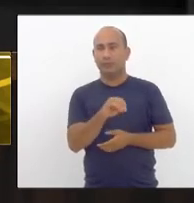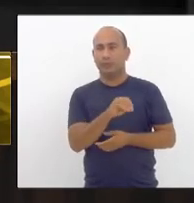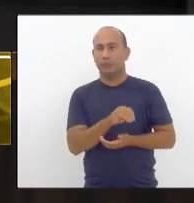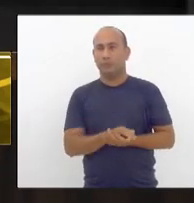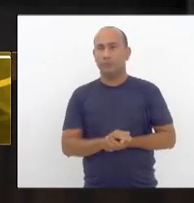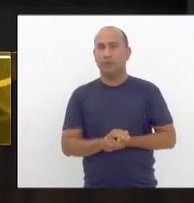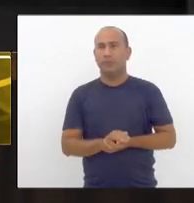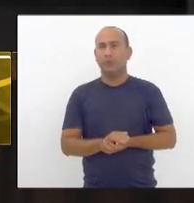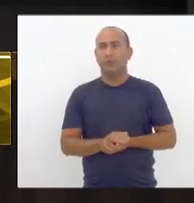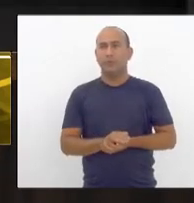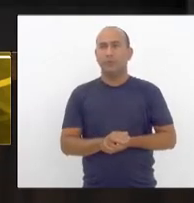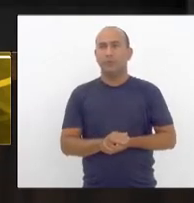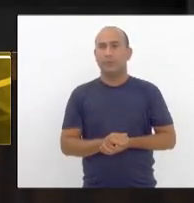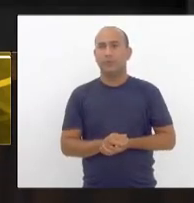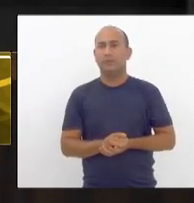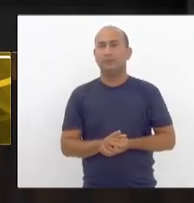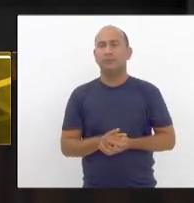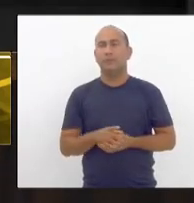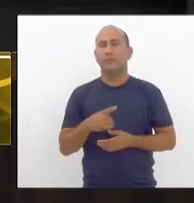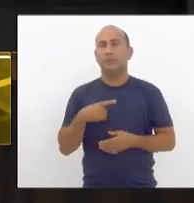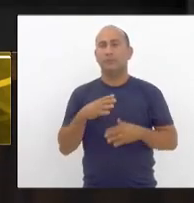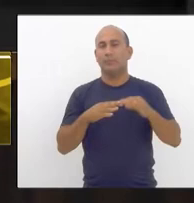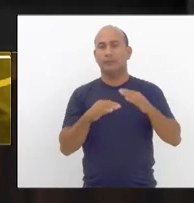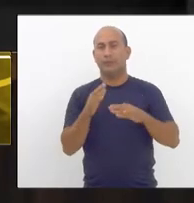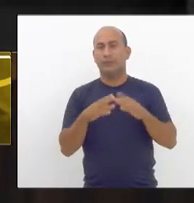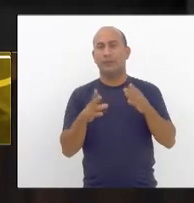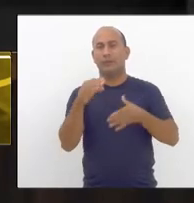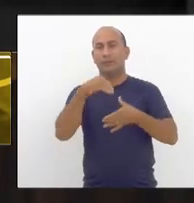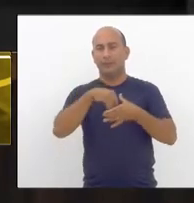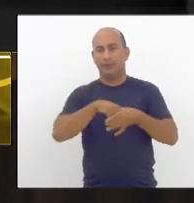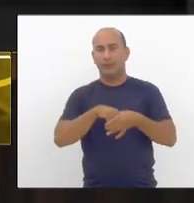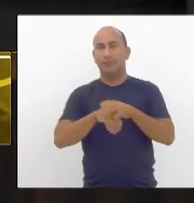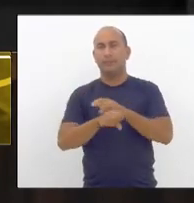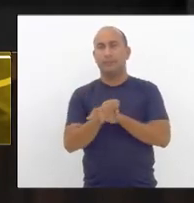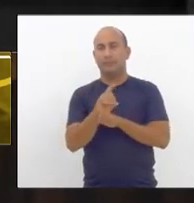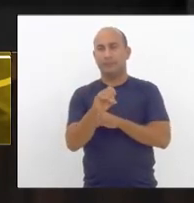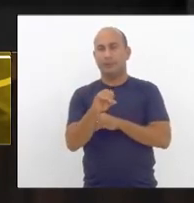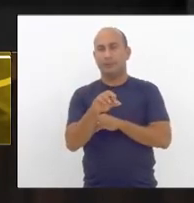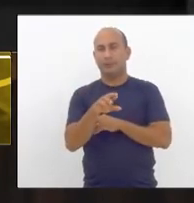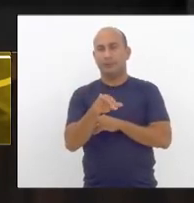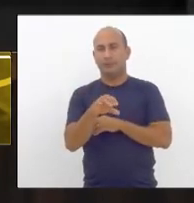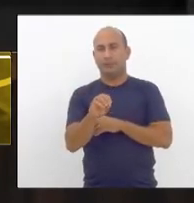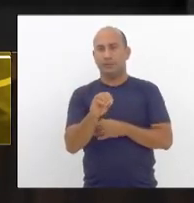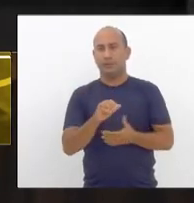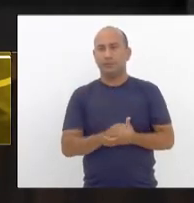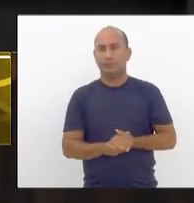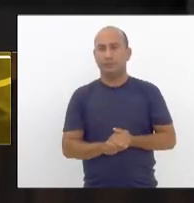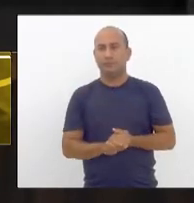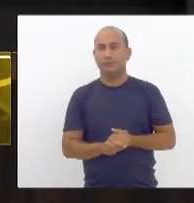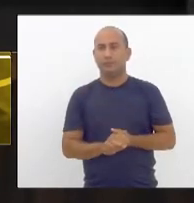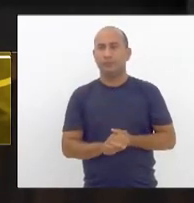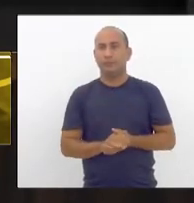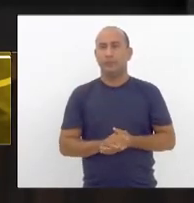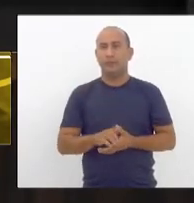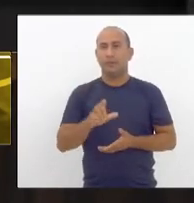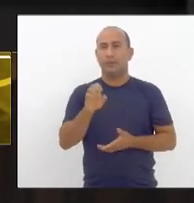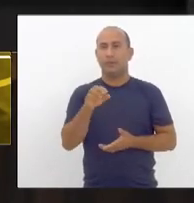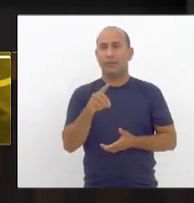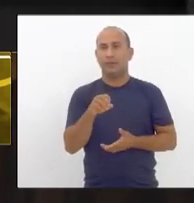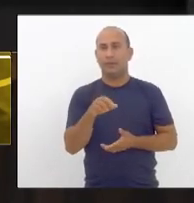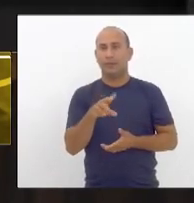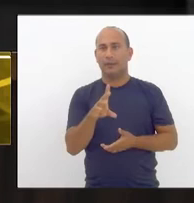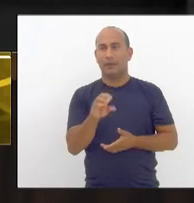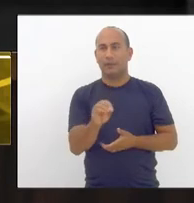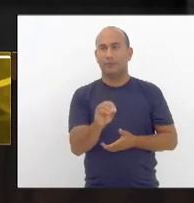funcionário do SIM de rio de Andressa Sara na lista financeiro do sindi Rio Leonardo Souza